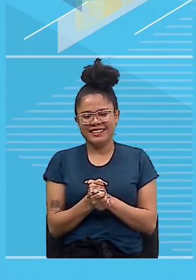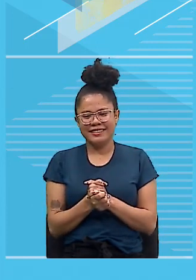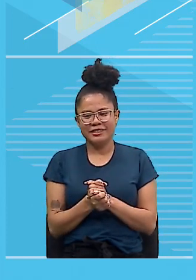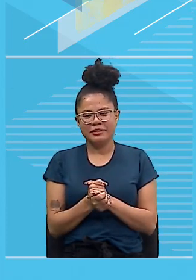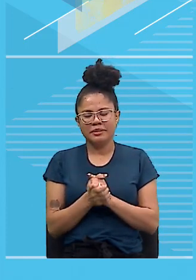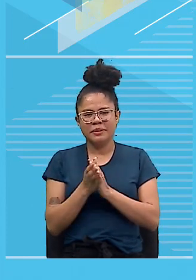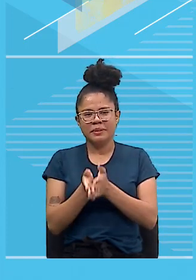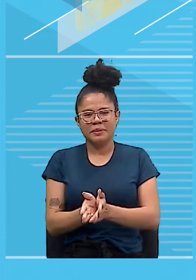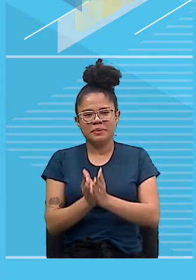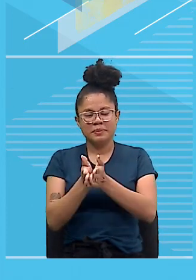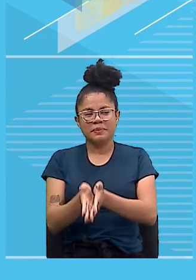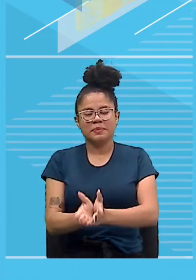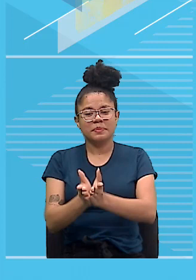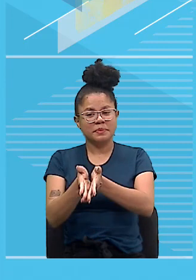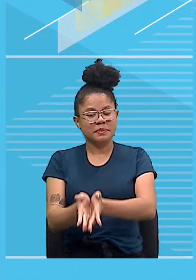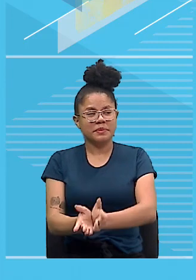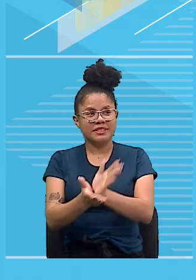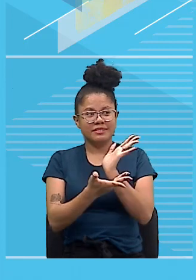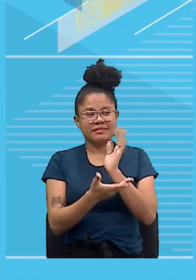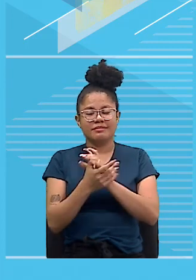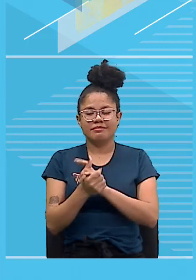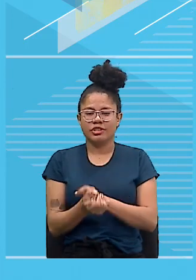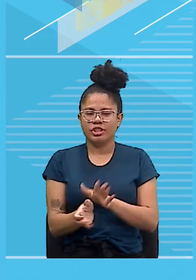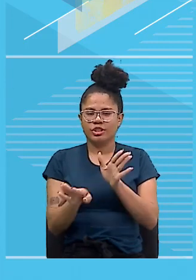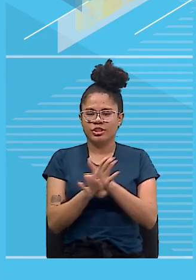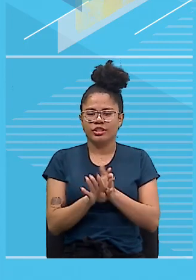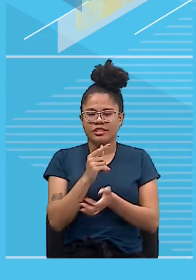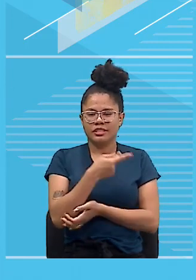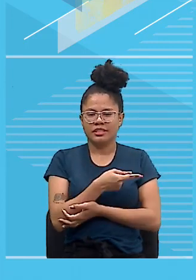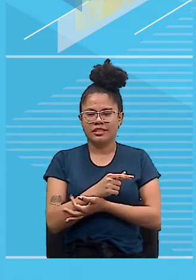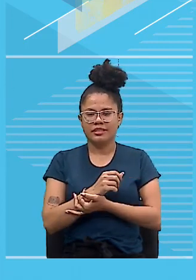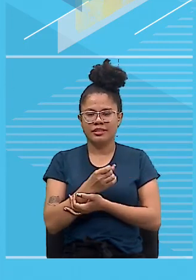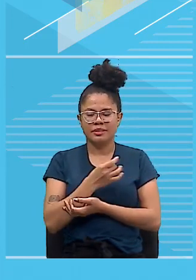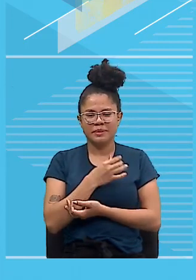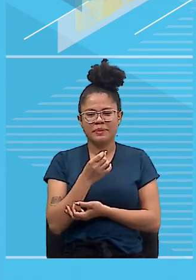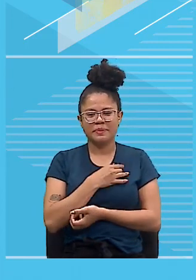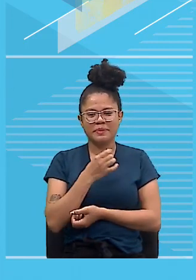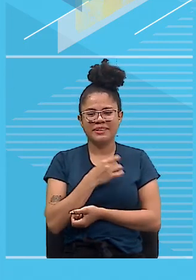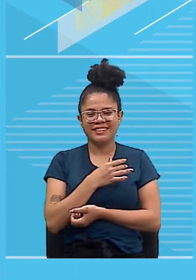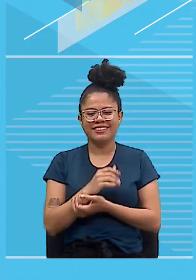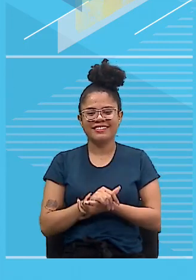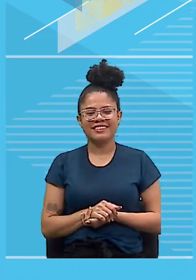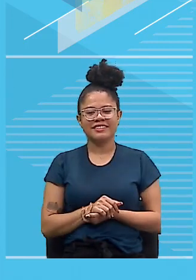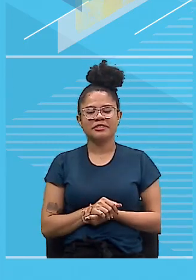Barquinho que passa aí eu tô com medo de afundados